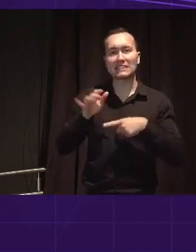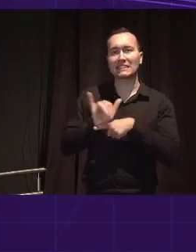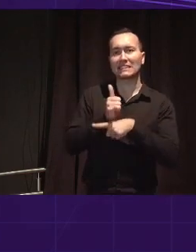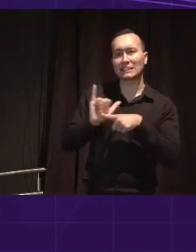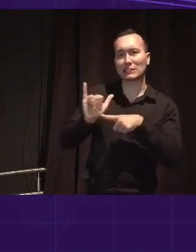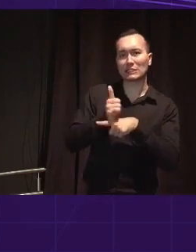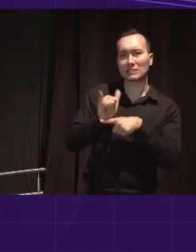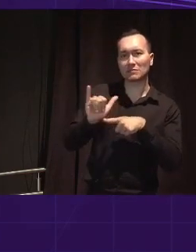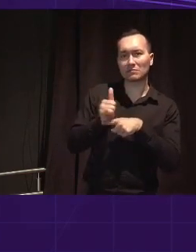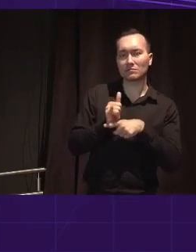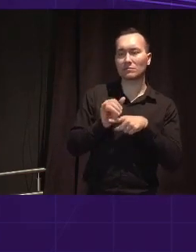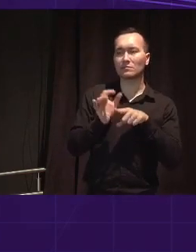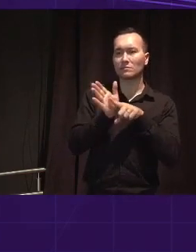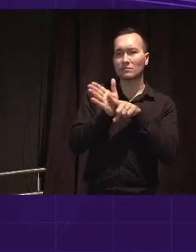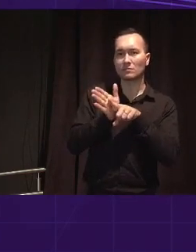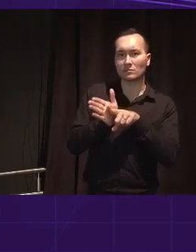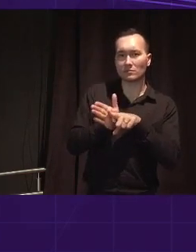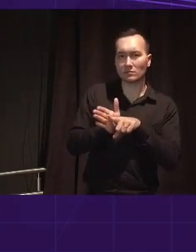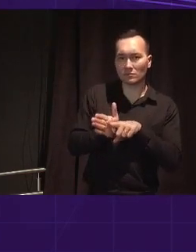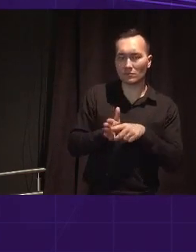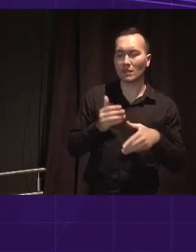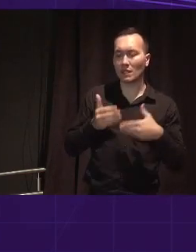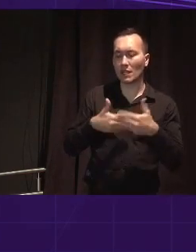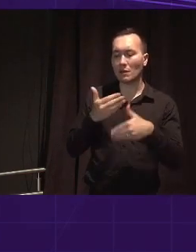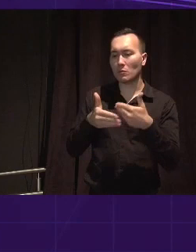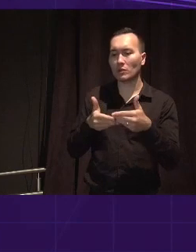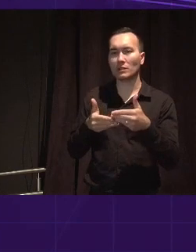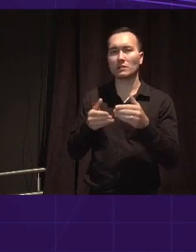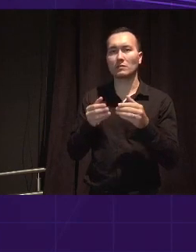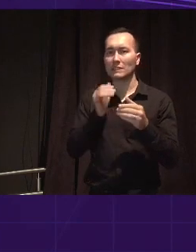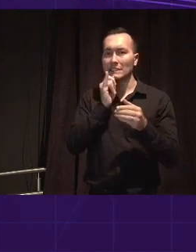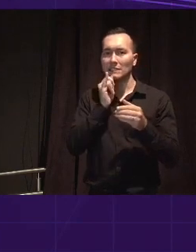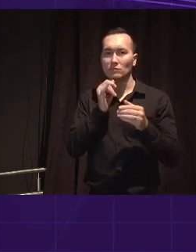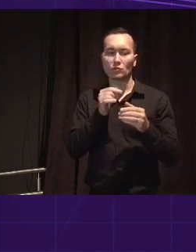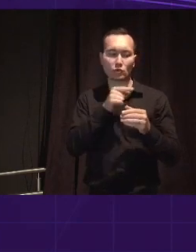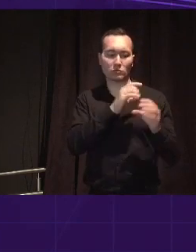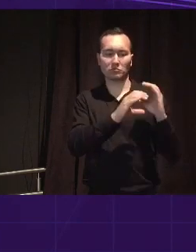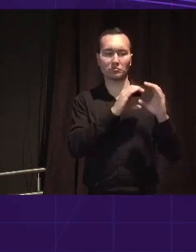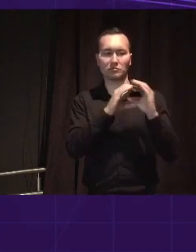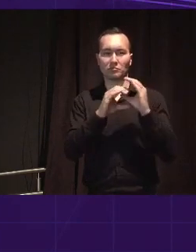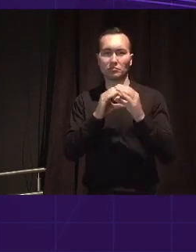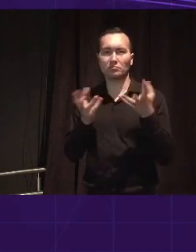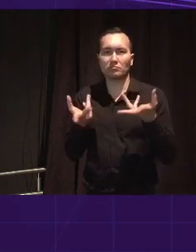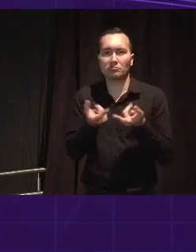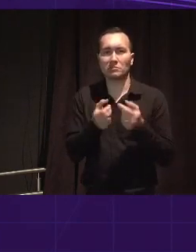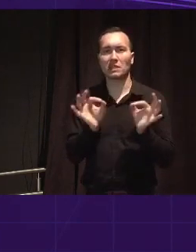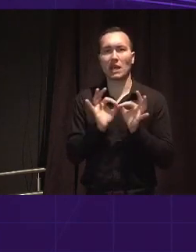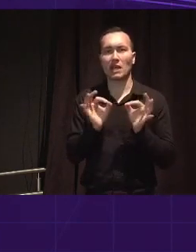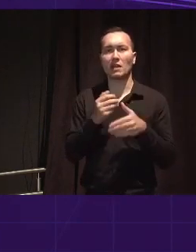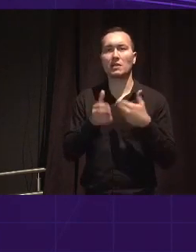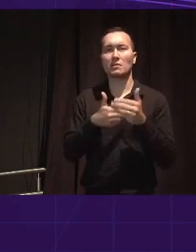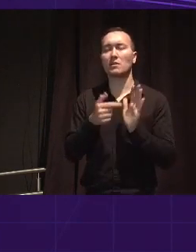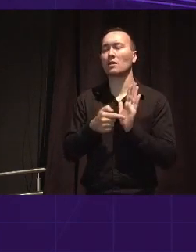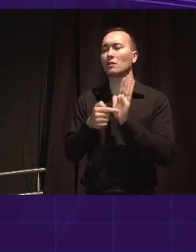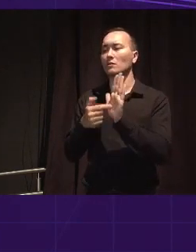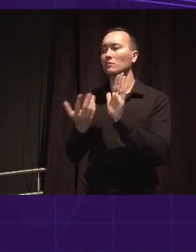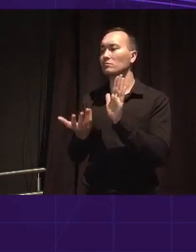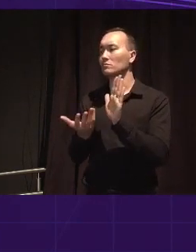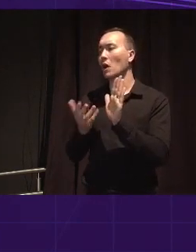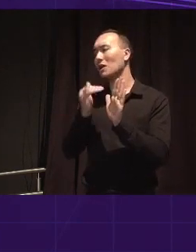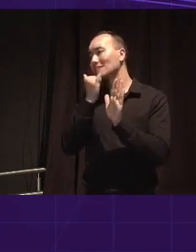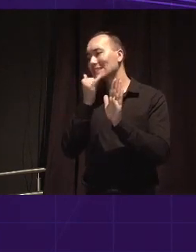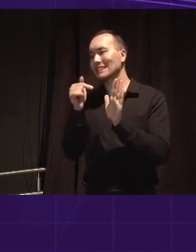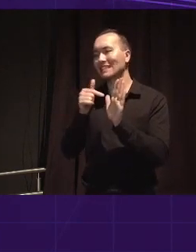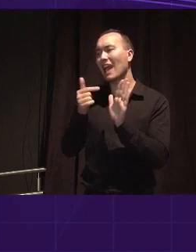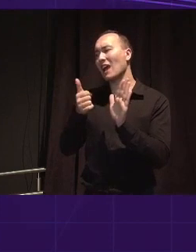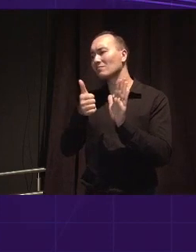pronto para entrar em produção e dizer, legal, galera, agora está entrando em produção. E a comunicação, e o meu cliente, o meu suporte, como é que essas pessoas se comportam, né? E